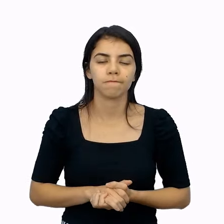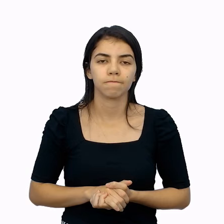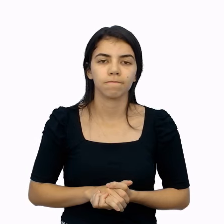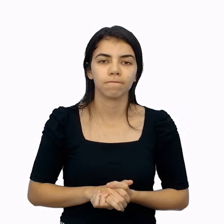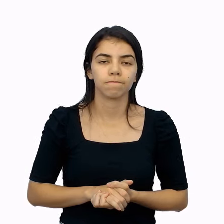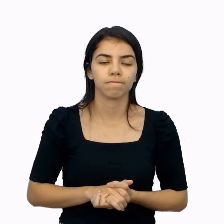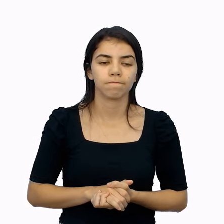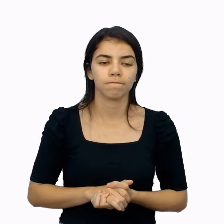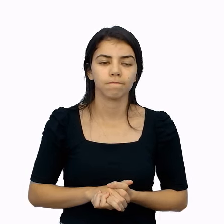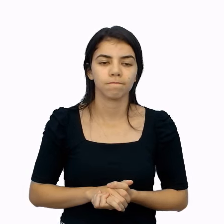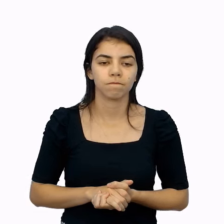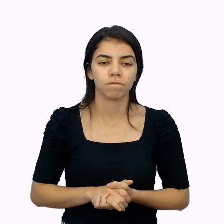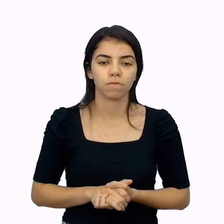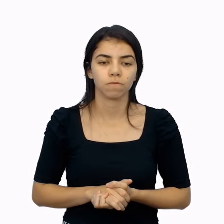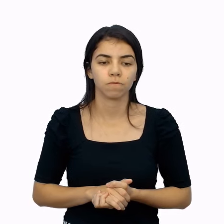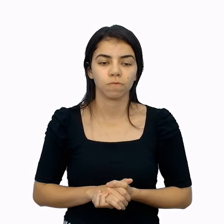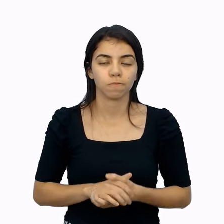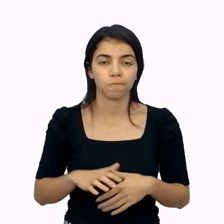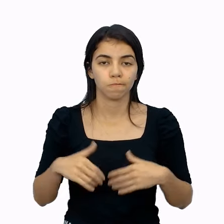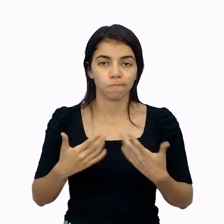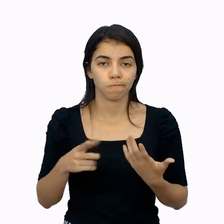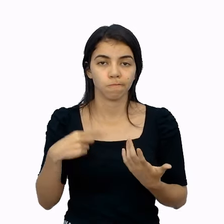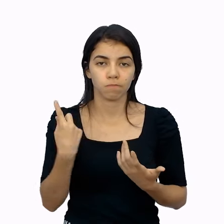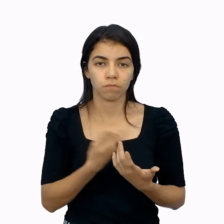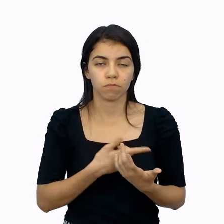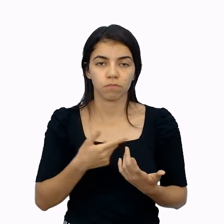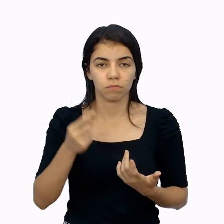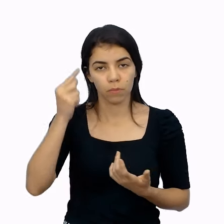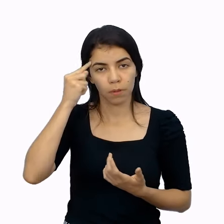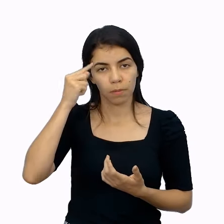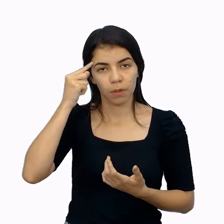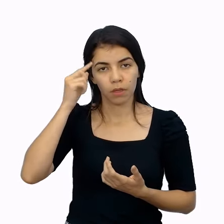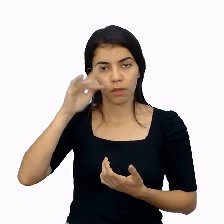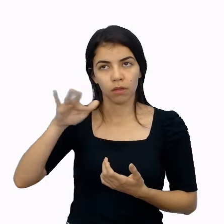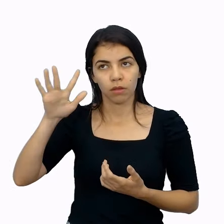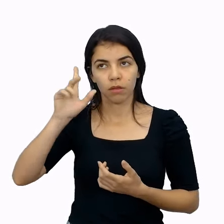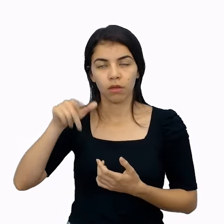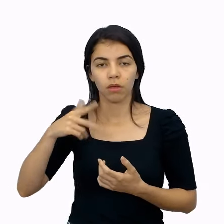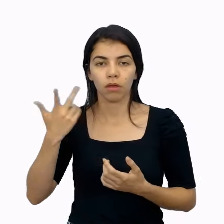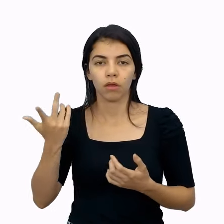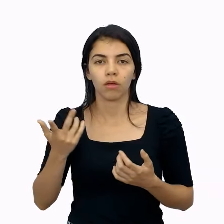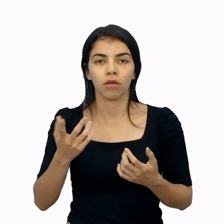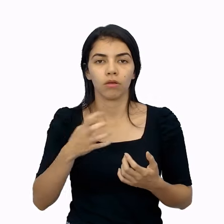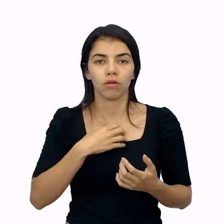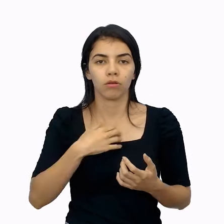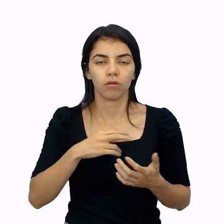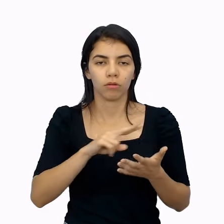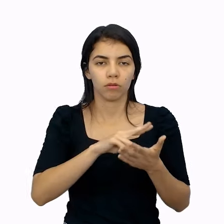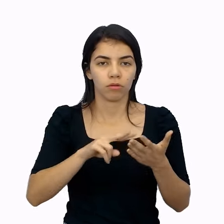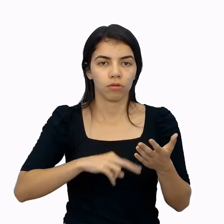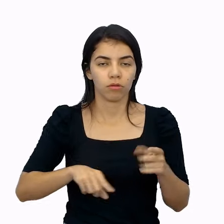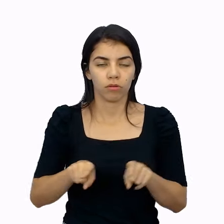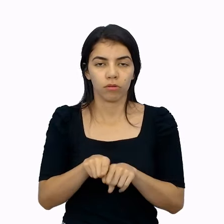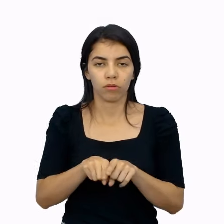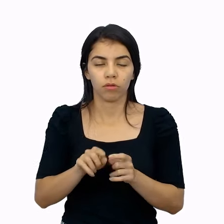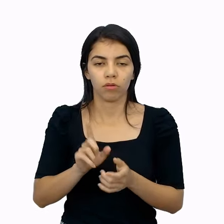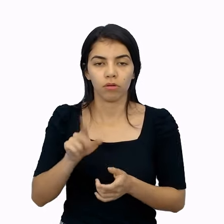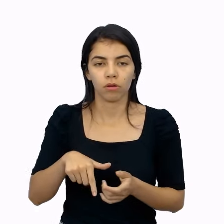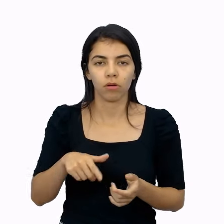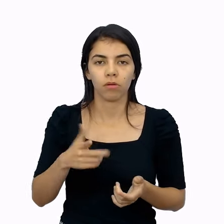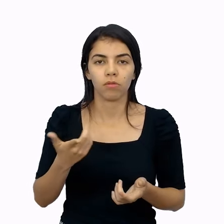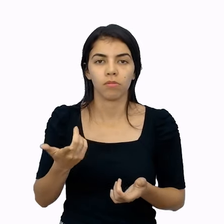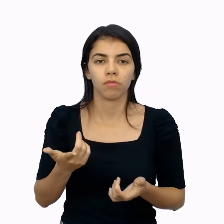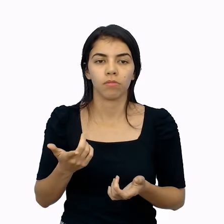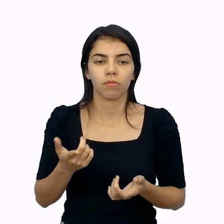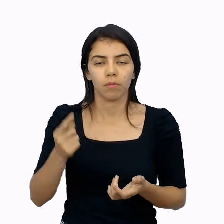criação de um título, tá? Como, então, poderíamos aí, pensando nesse aspecto da leitura, também pensar numa